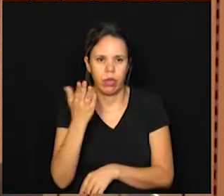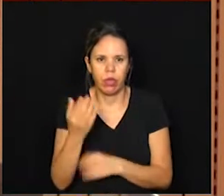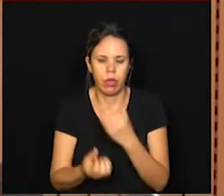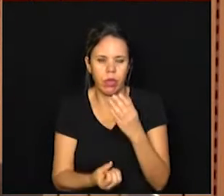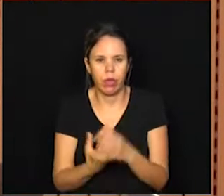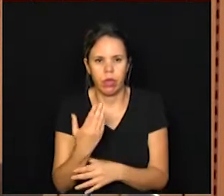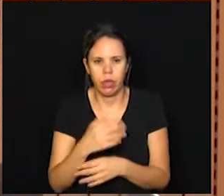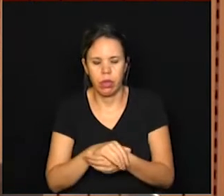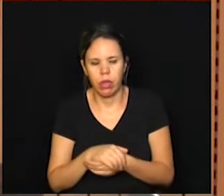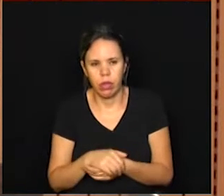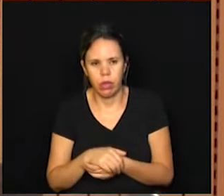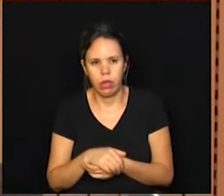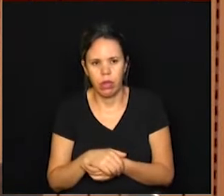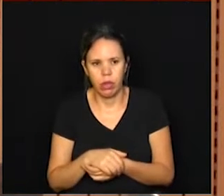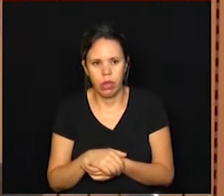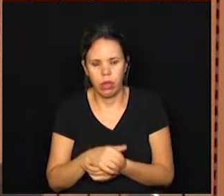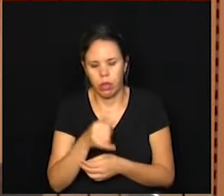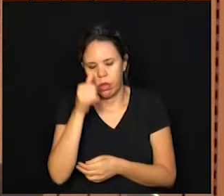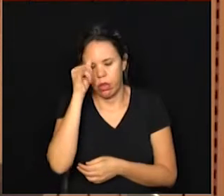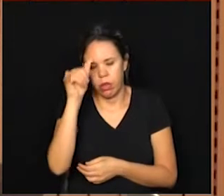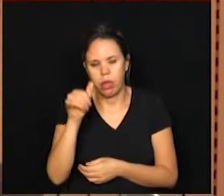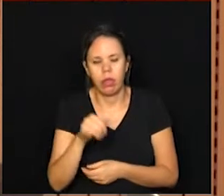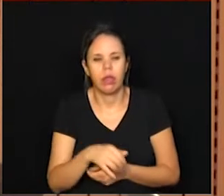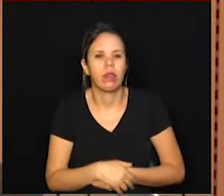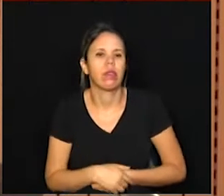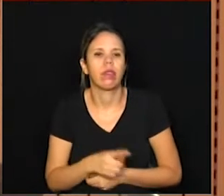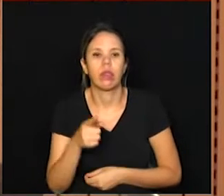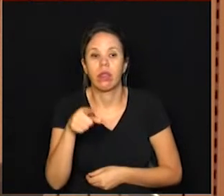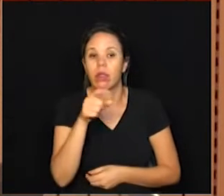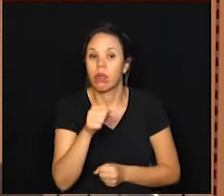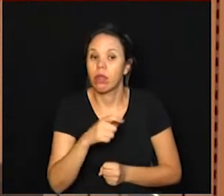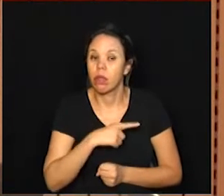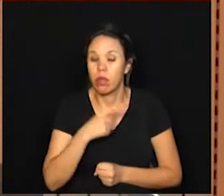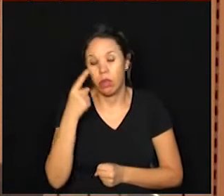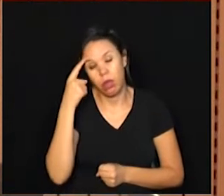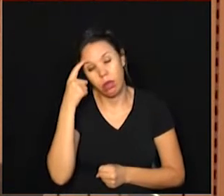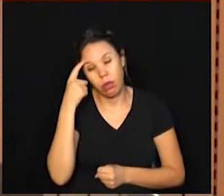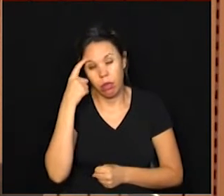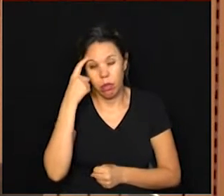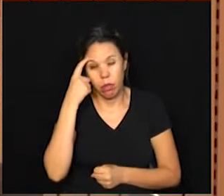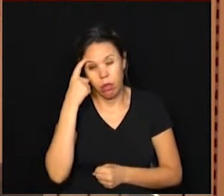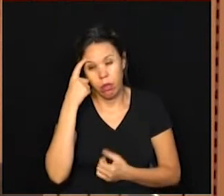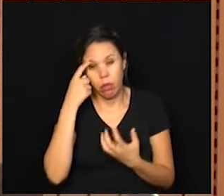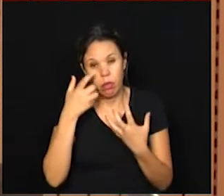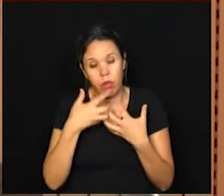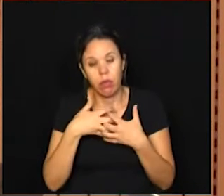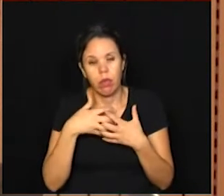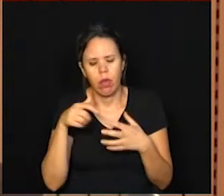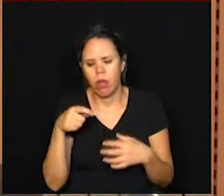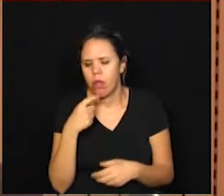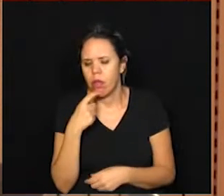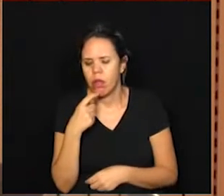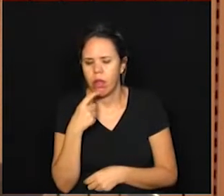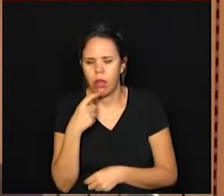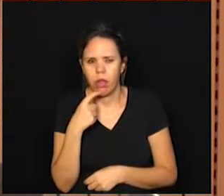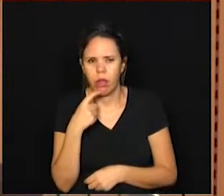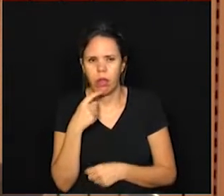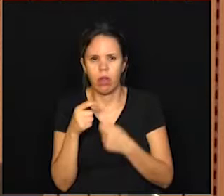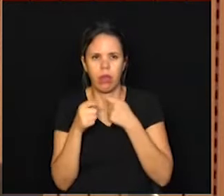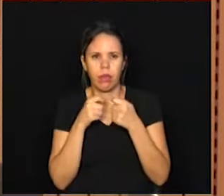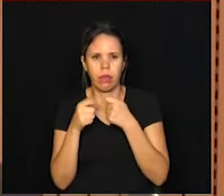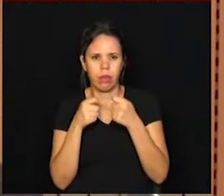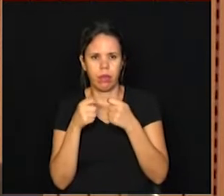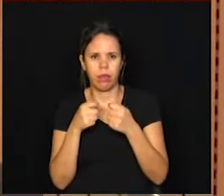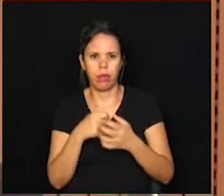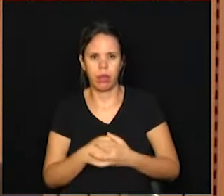irá promover o combate. Vocês podem ter ideia, é o seguinte, aqui em Campinas, entrevista